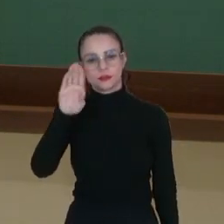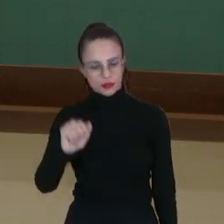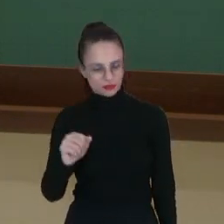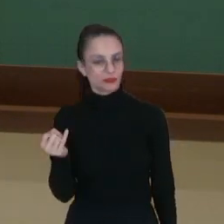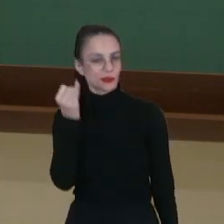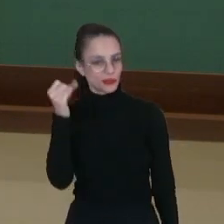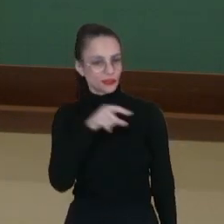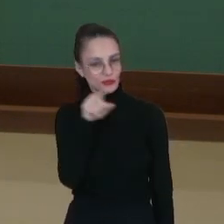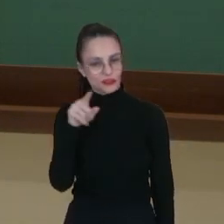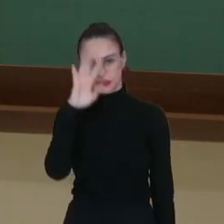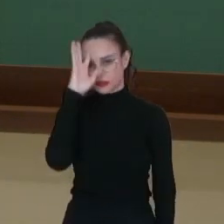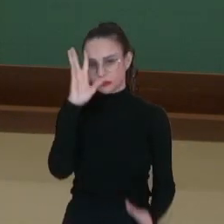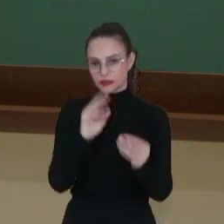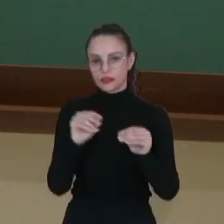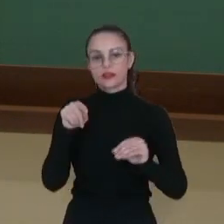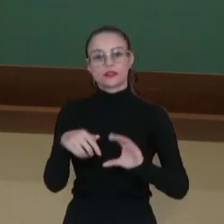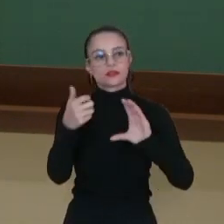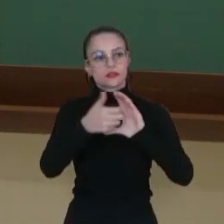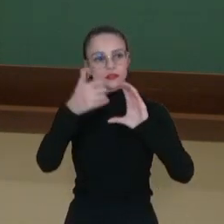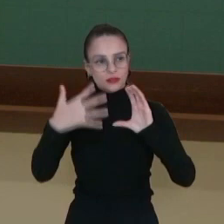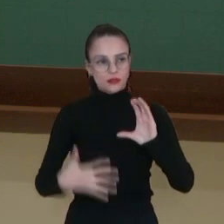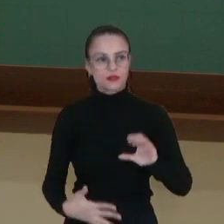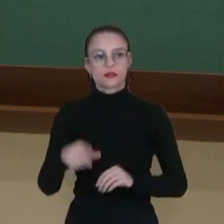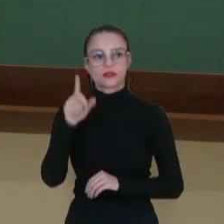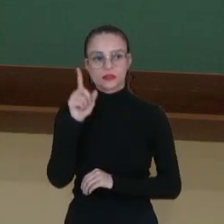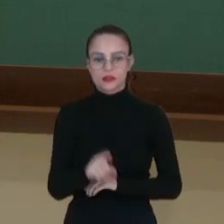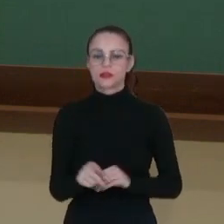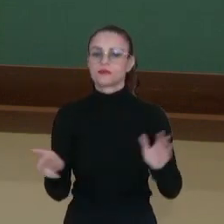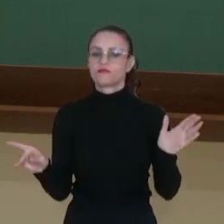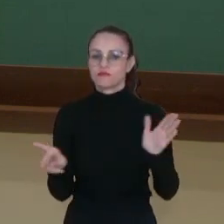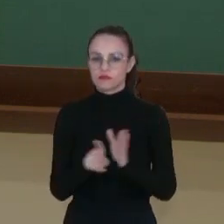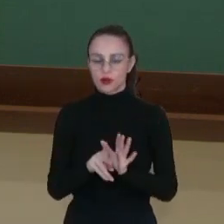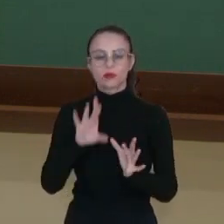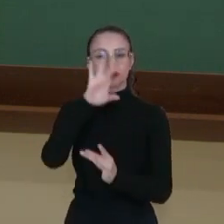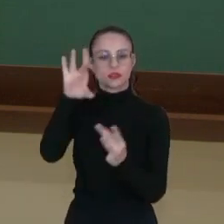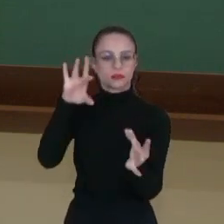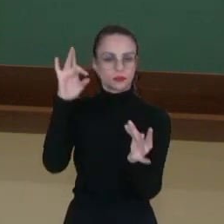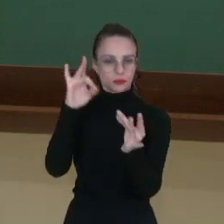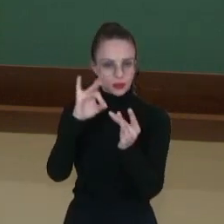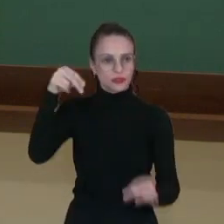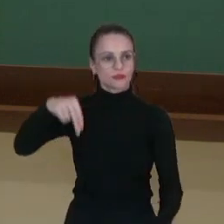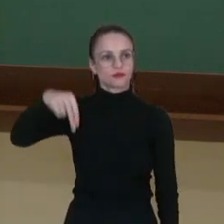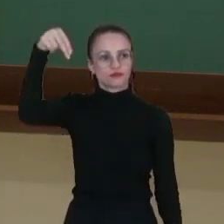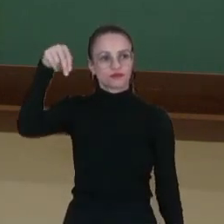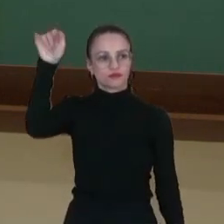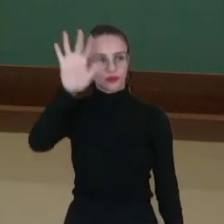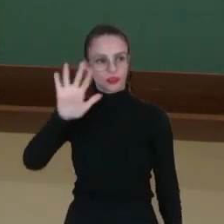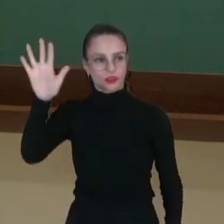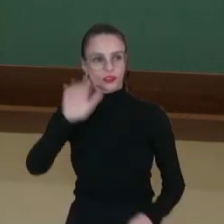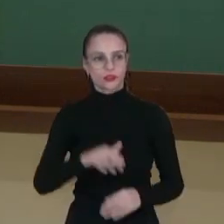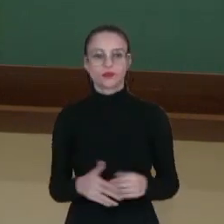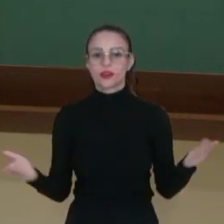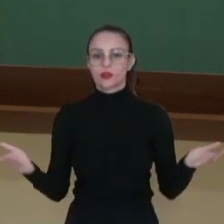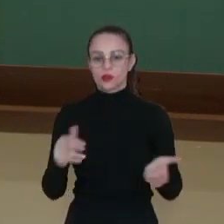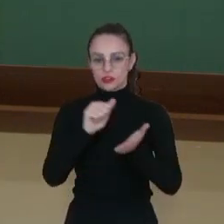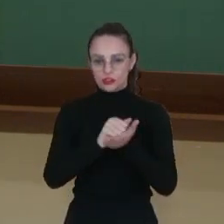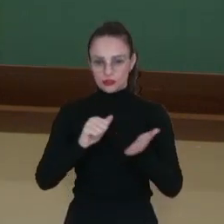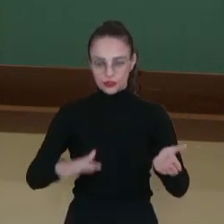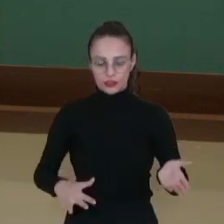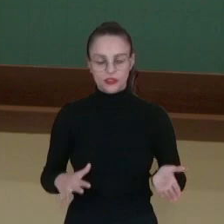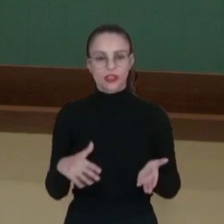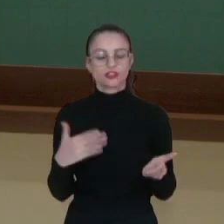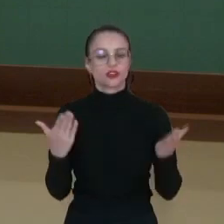gente entender essas características que são bem pontuais, bem específicas do Nordeste. E aí uma atividadezinha para a